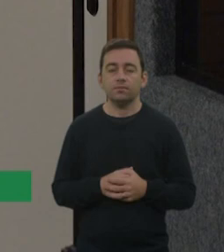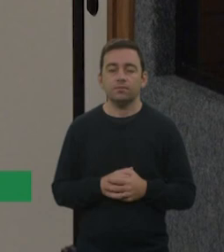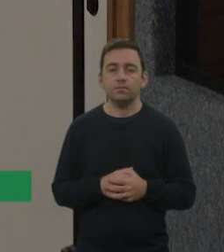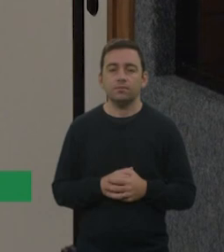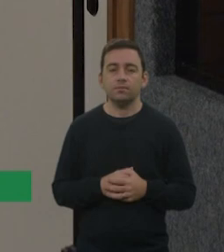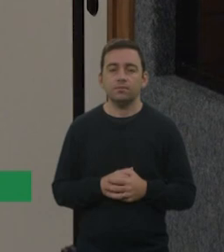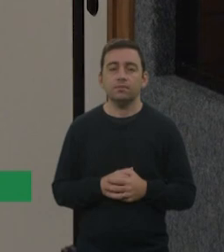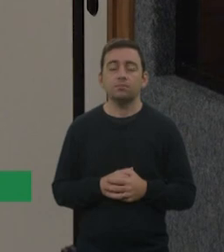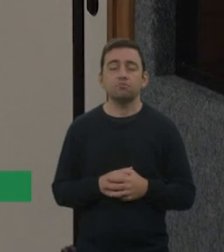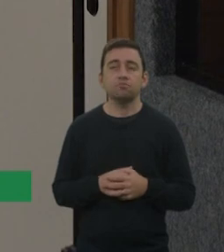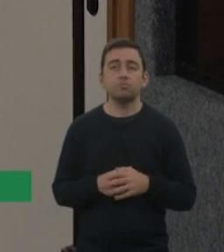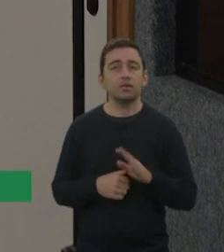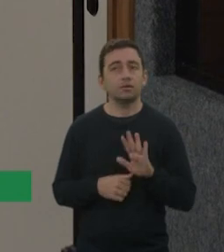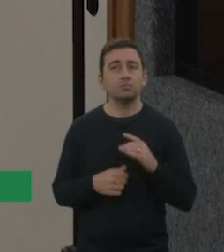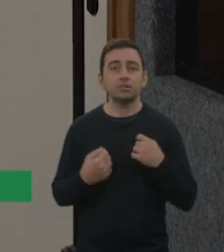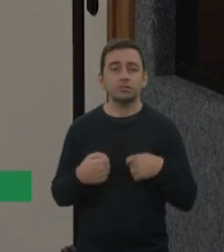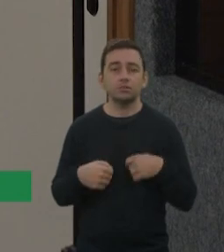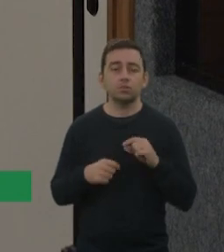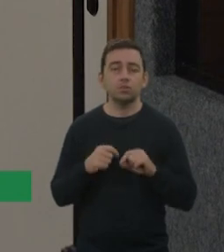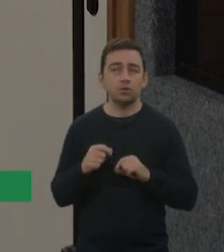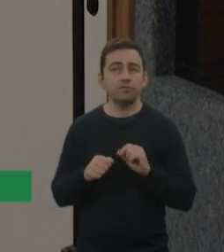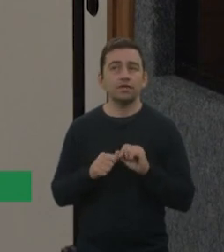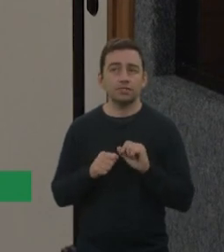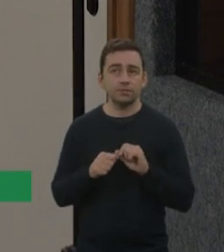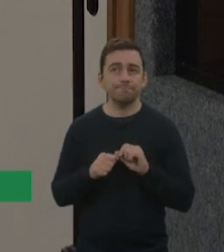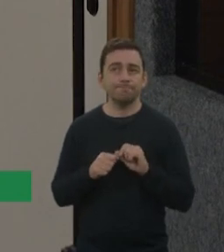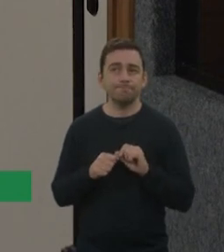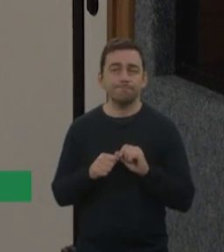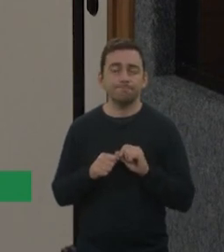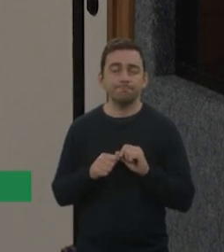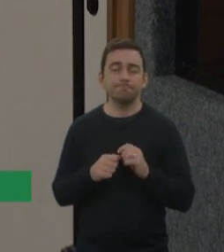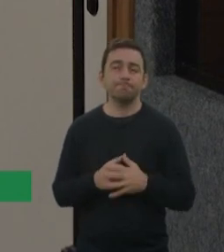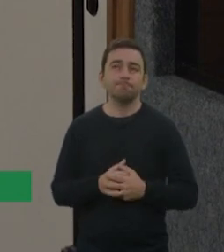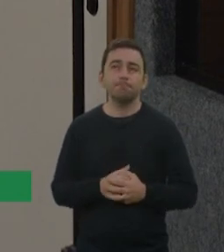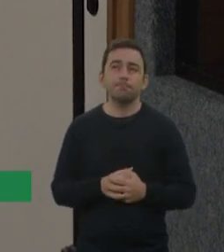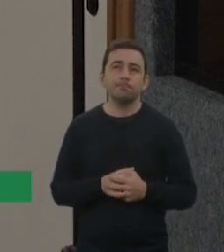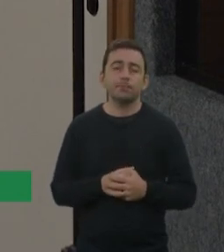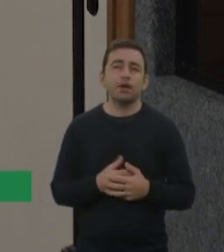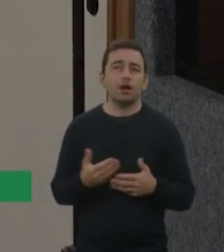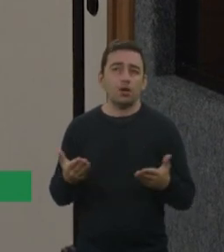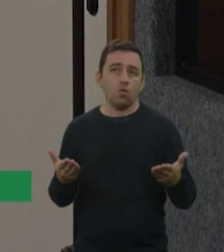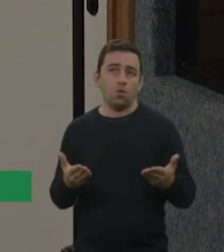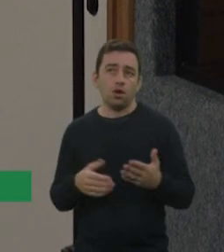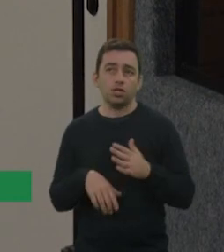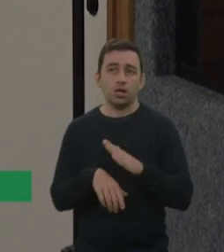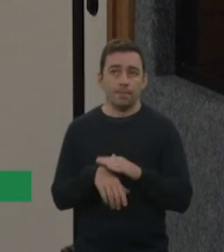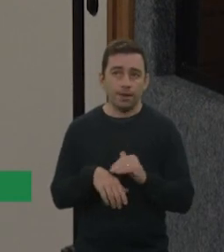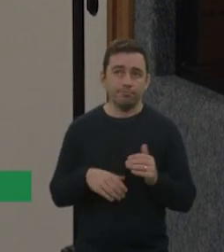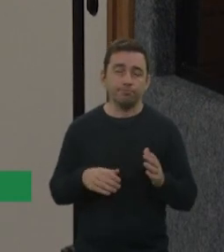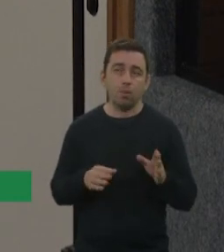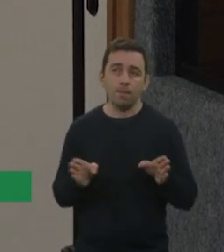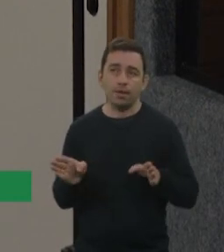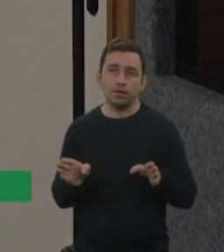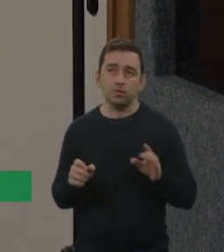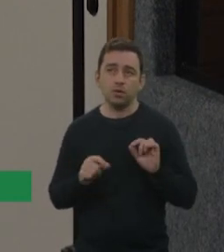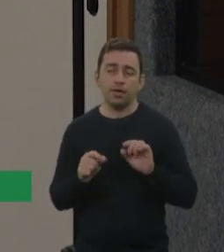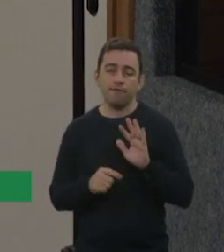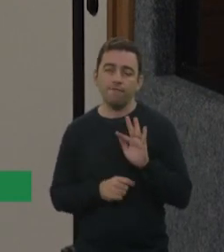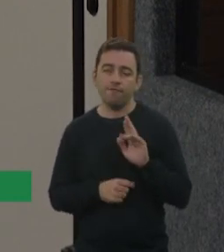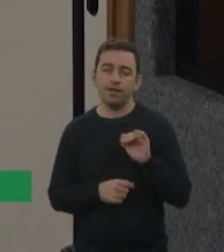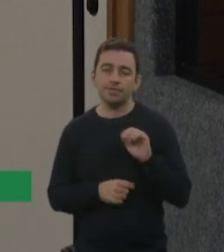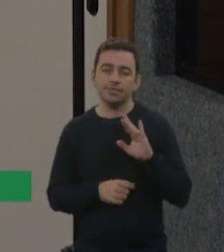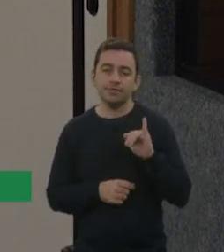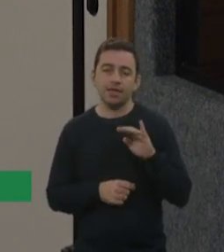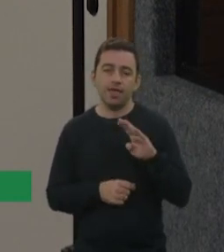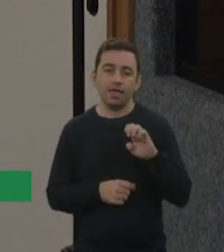mas precisaremos fazer. Por isso, quero chamar, neste momento, a Franciele da Rosa